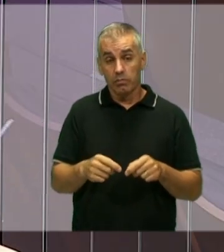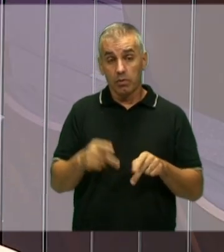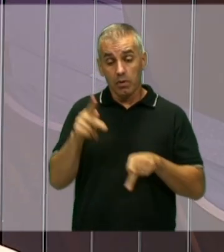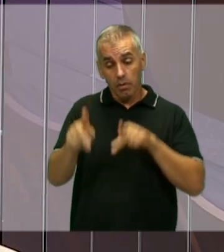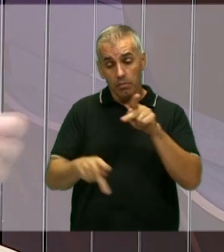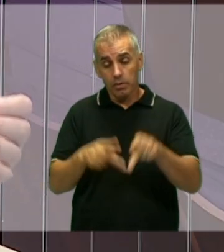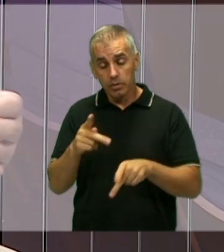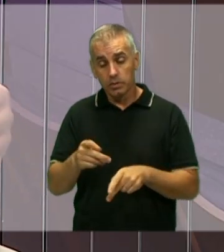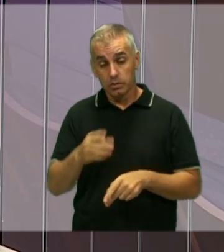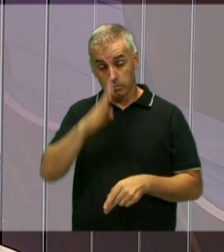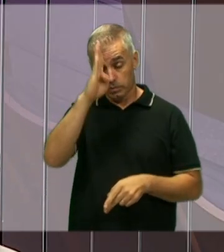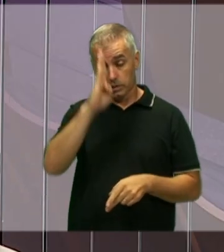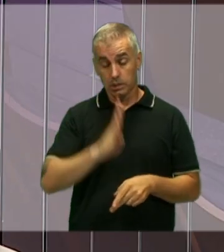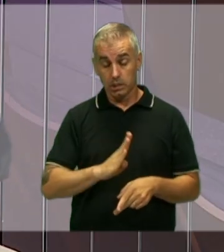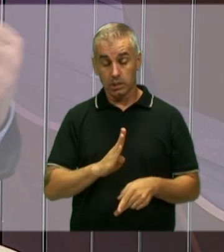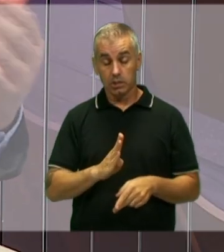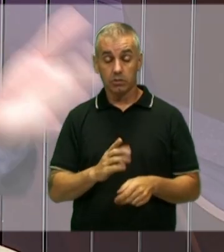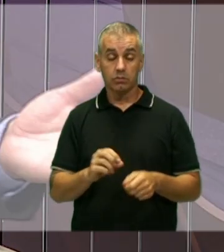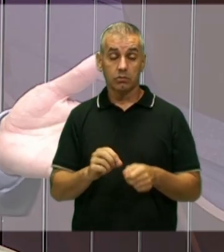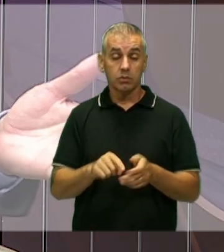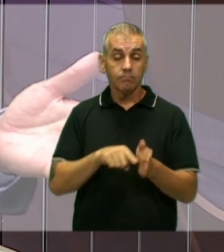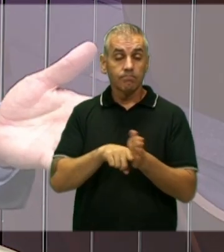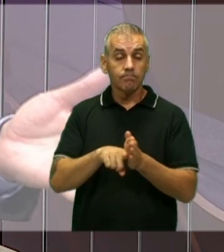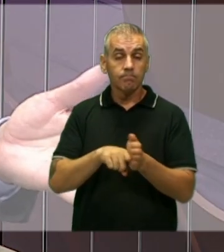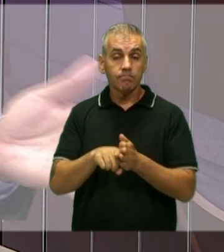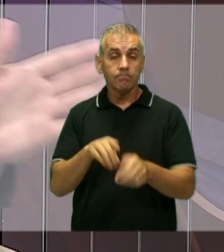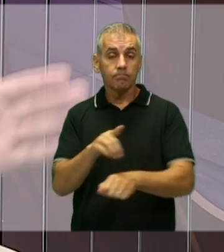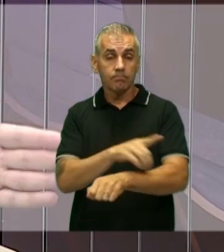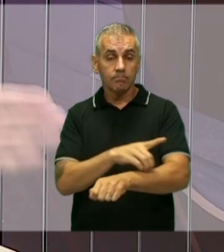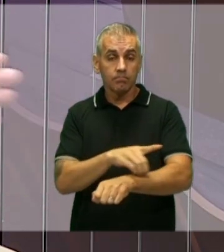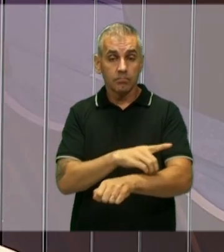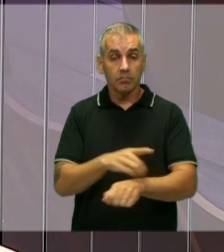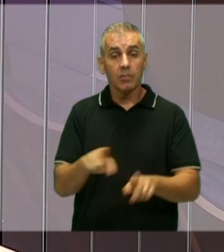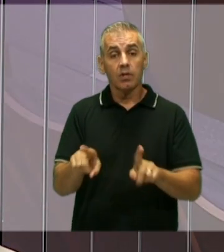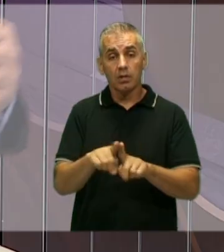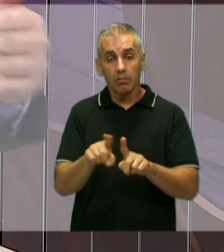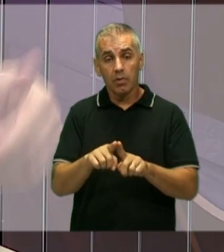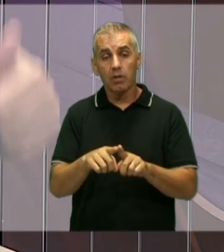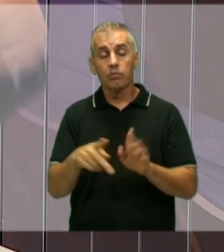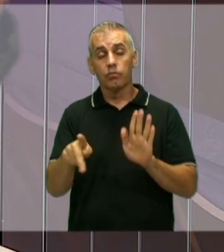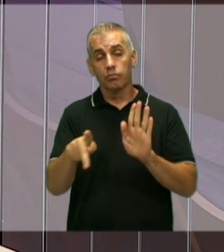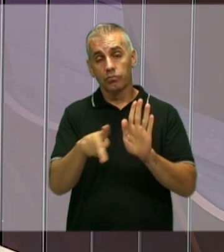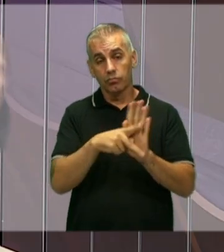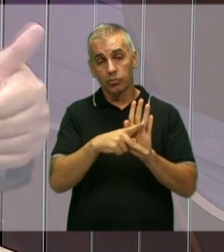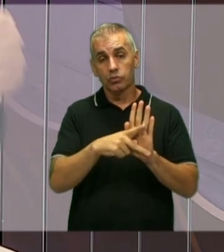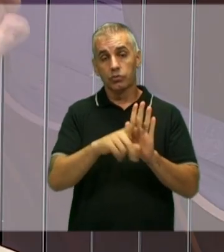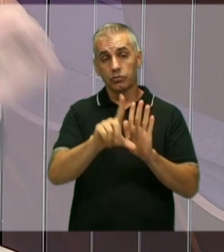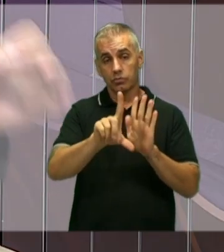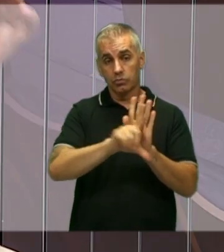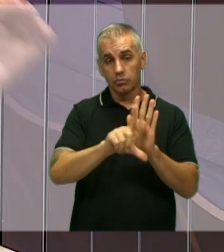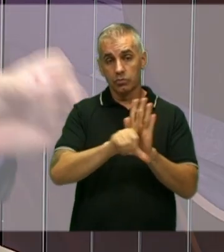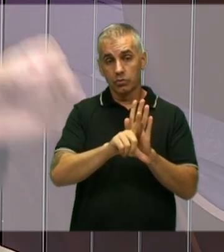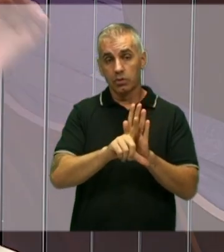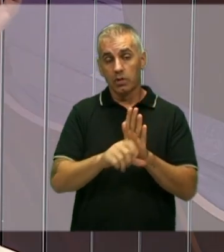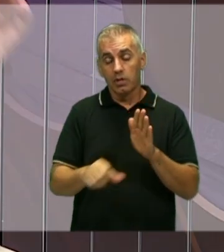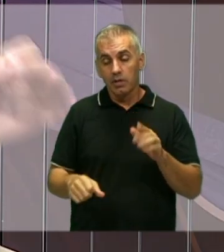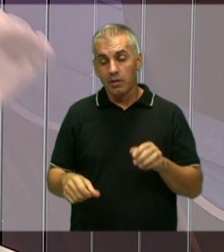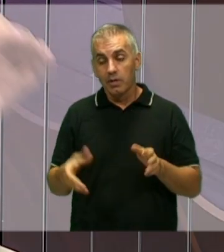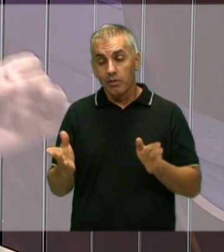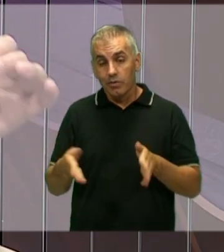equipamento. E também depois o senhor foi o autor de um projeto de lei que foi aprovado, virou lei, já tivemos a primeira semana municipal